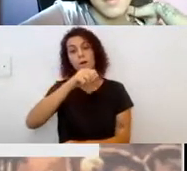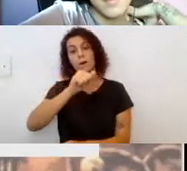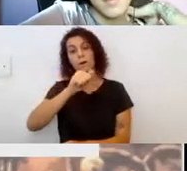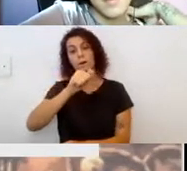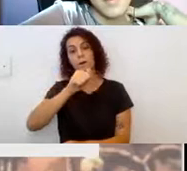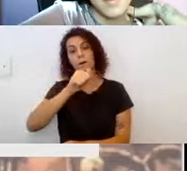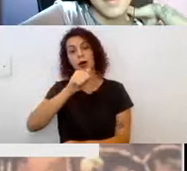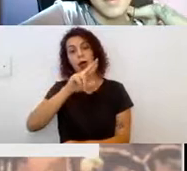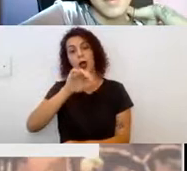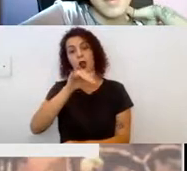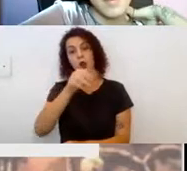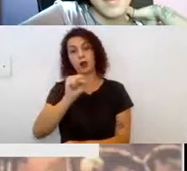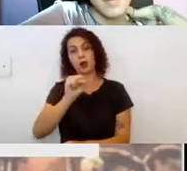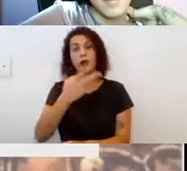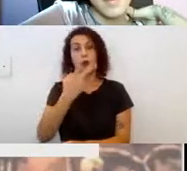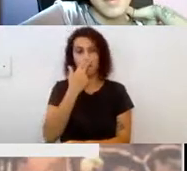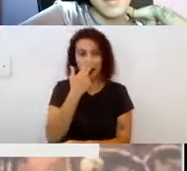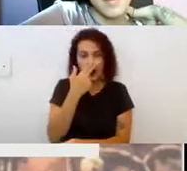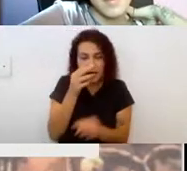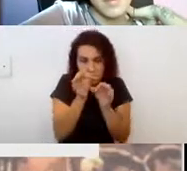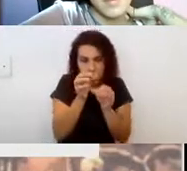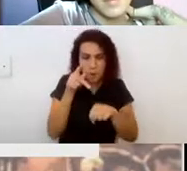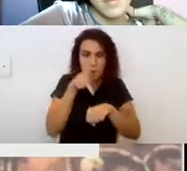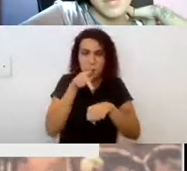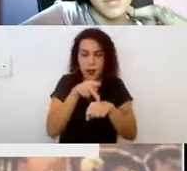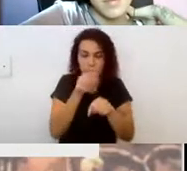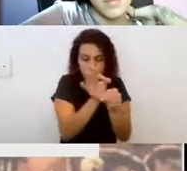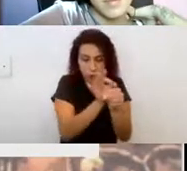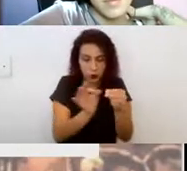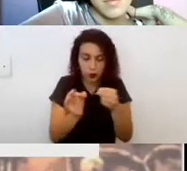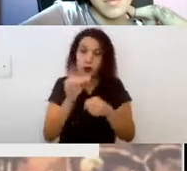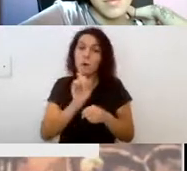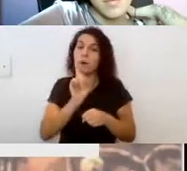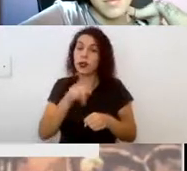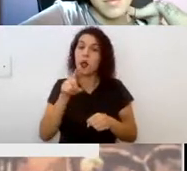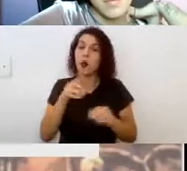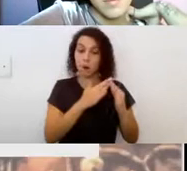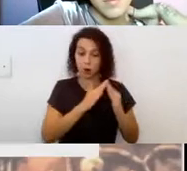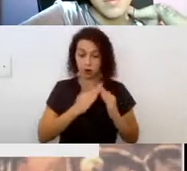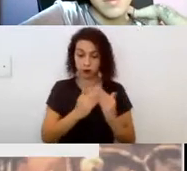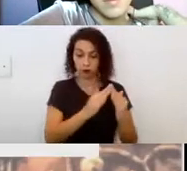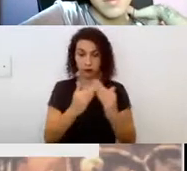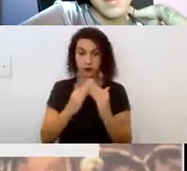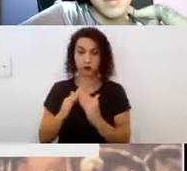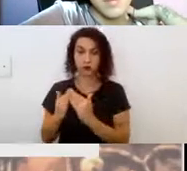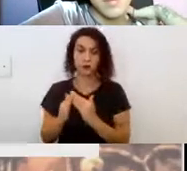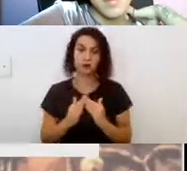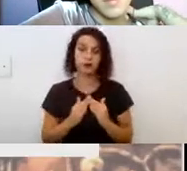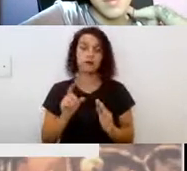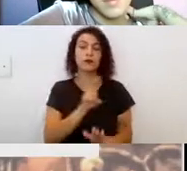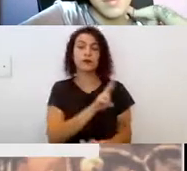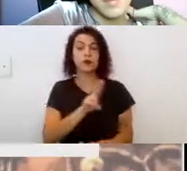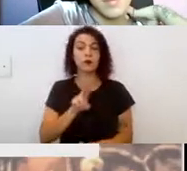contas no chão não é uma comunidade em Camarões que a gente chama de uma das